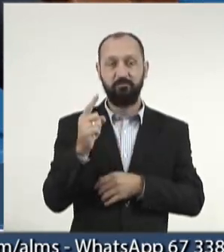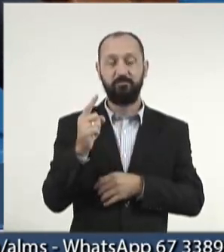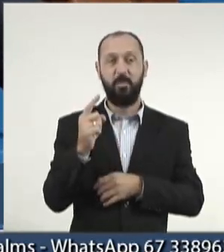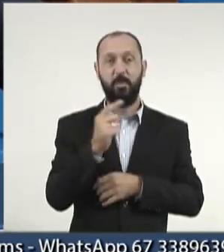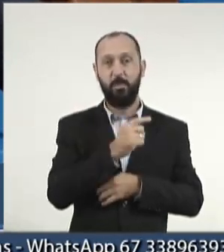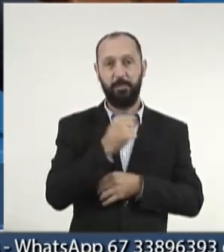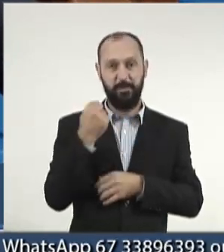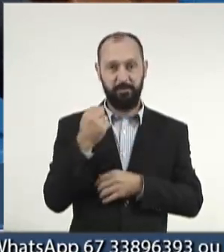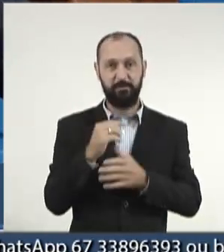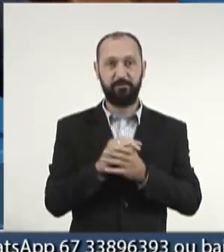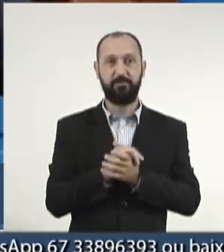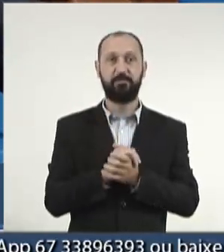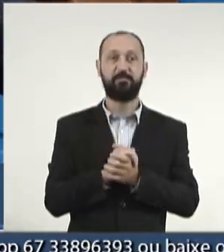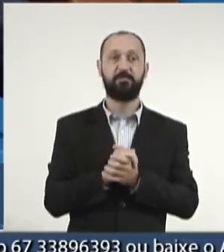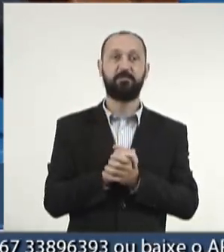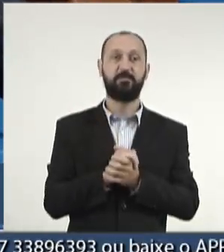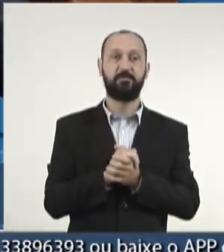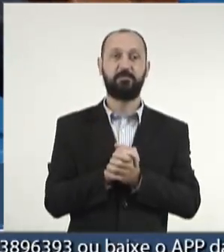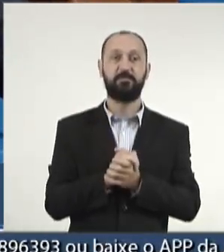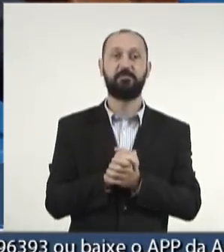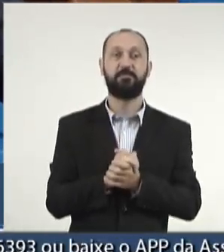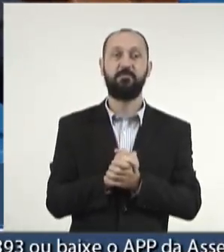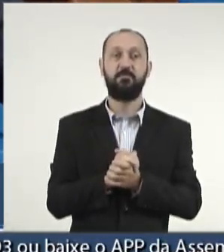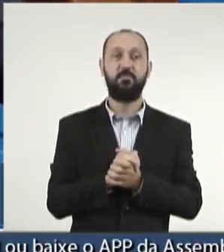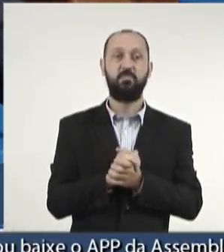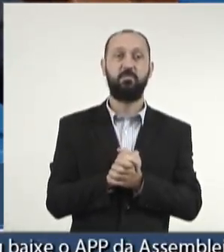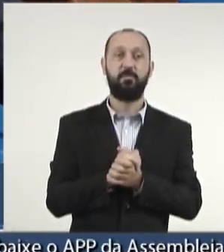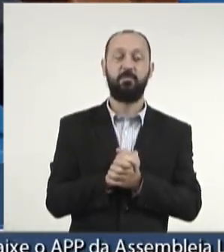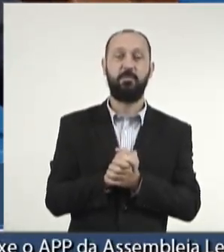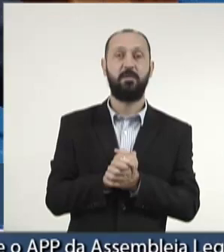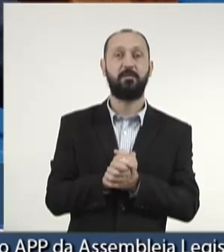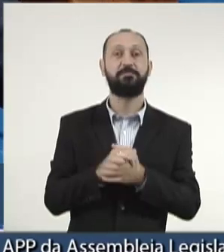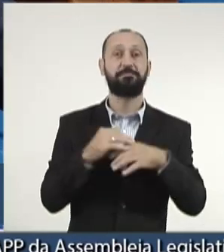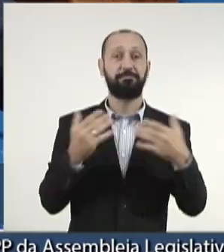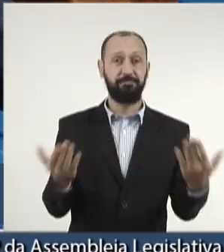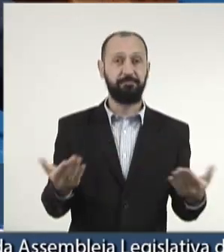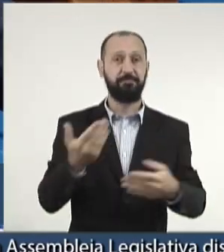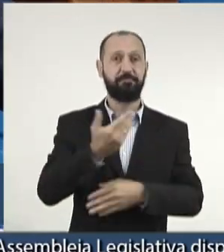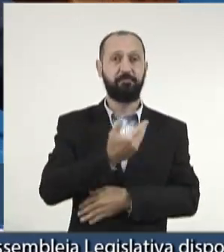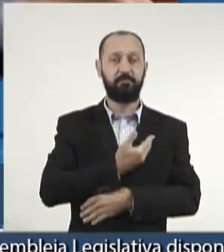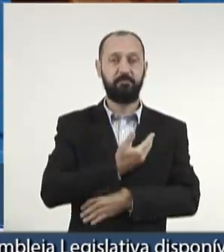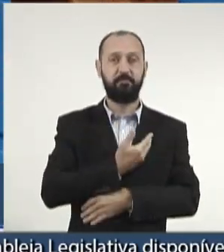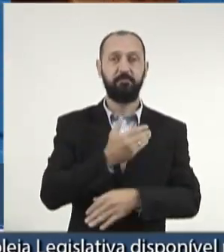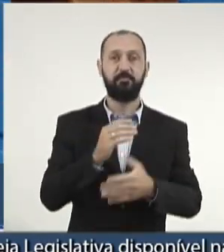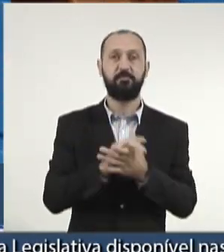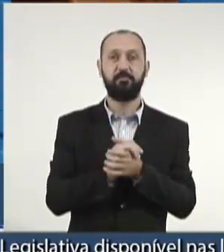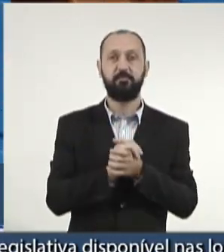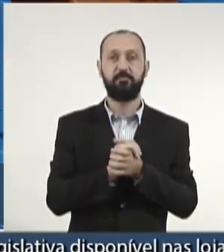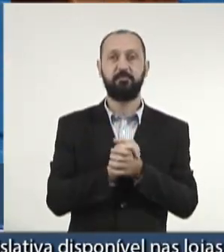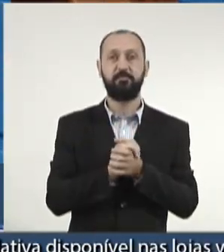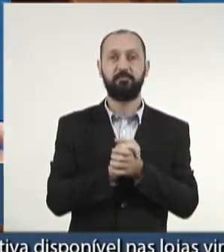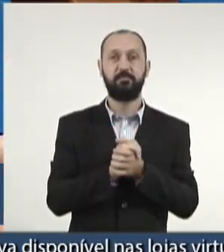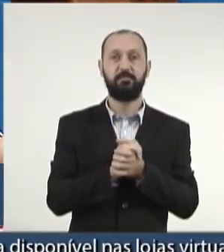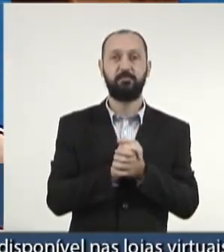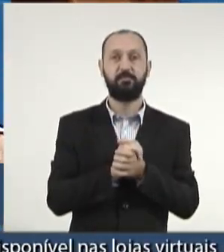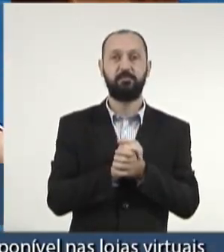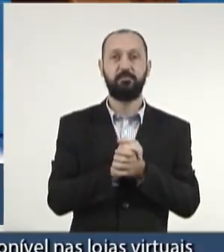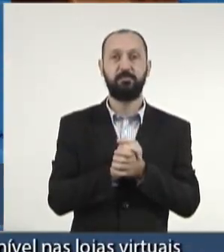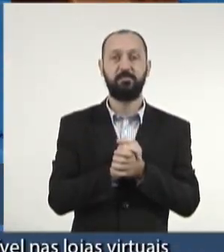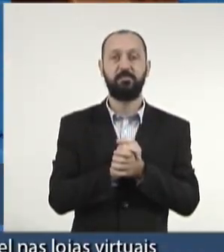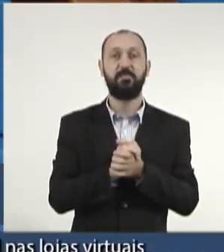veio a óbito. Portanto, meus amigos, nós não podemos